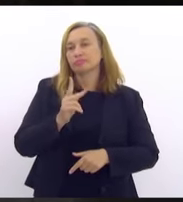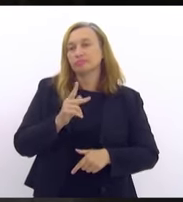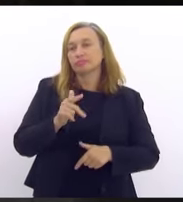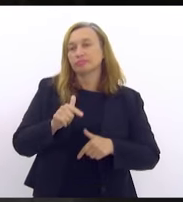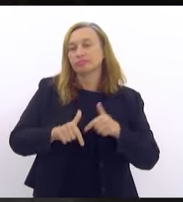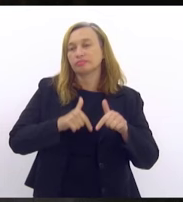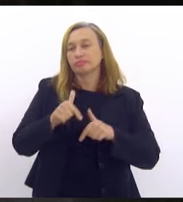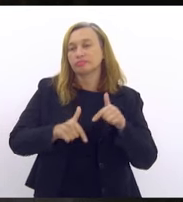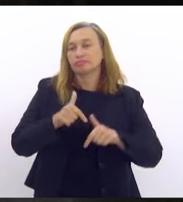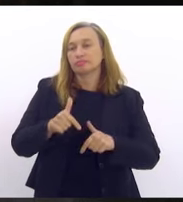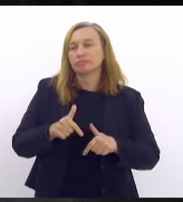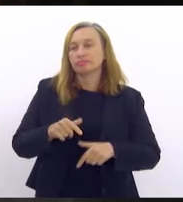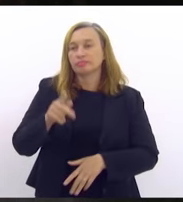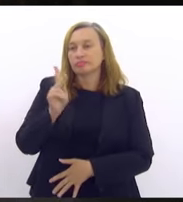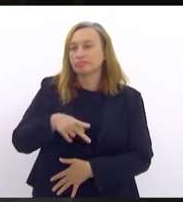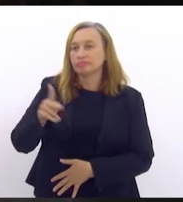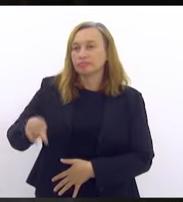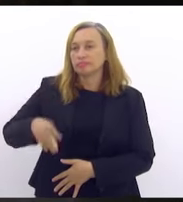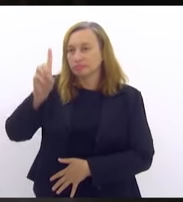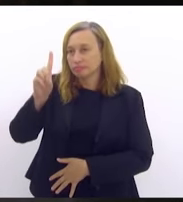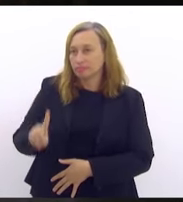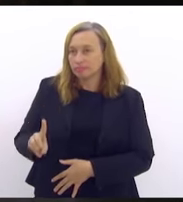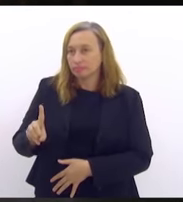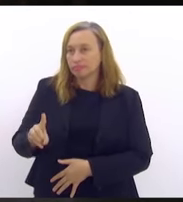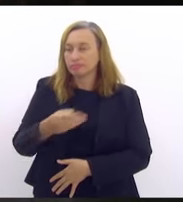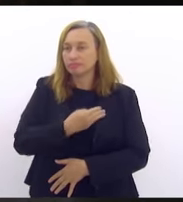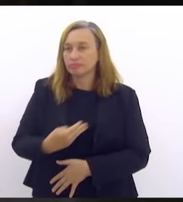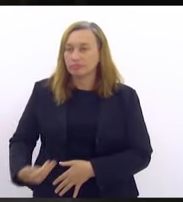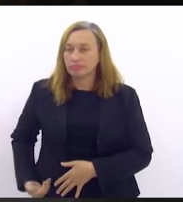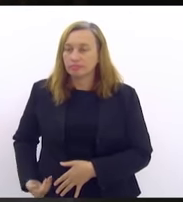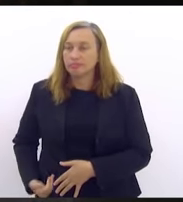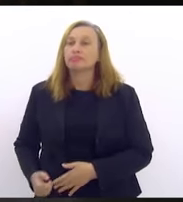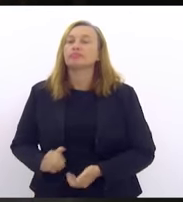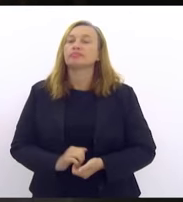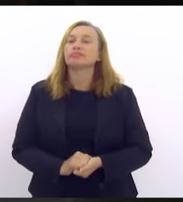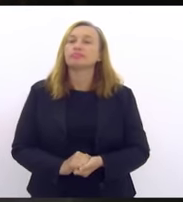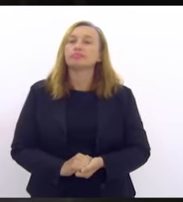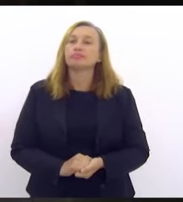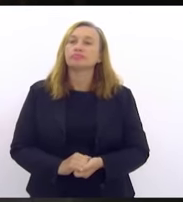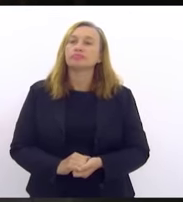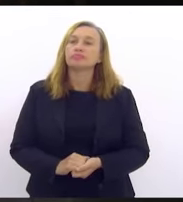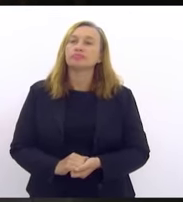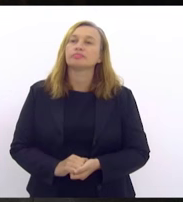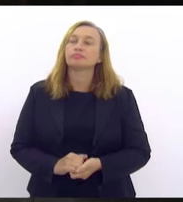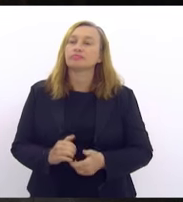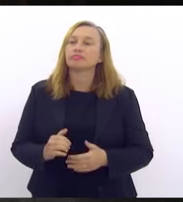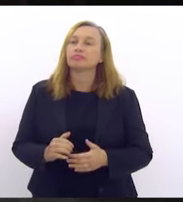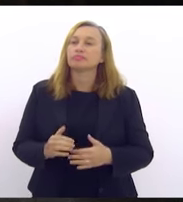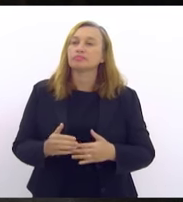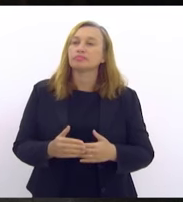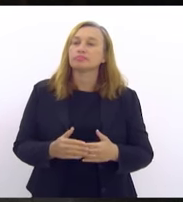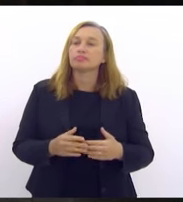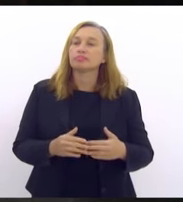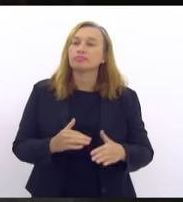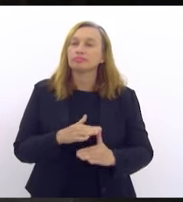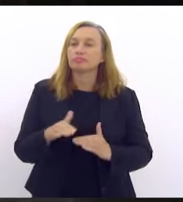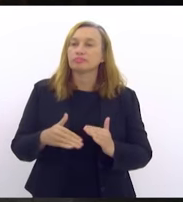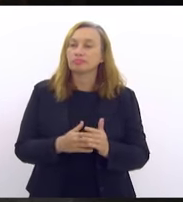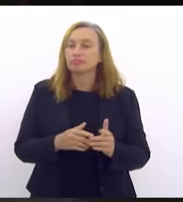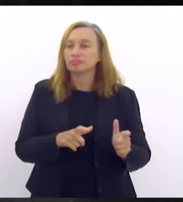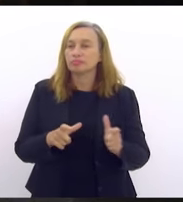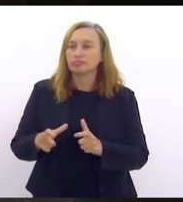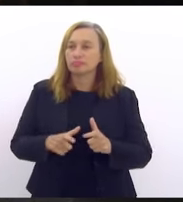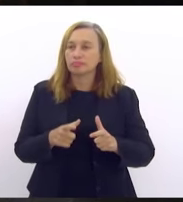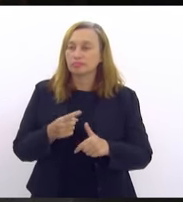do departamento de direito público por onde passou Geraldo montedonio Bezerra de Menezes um dos